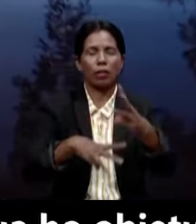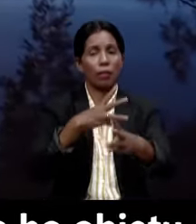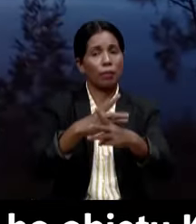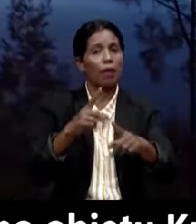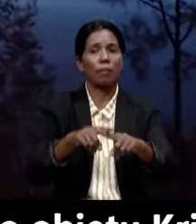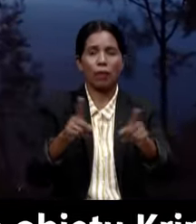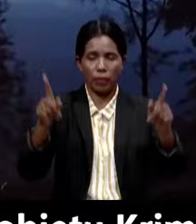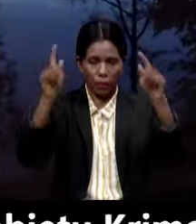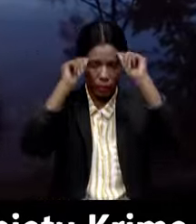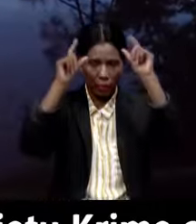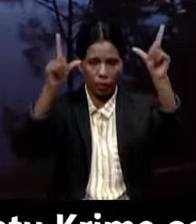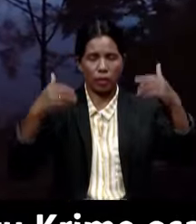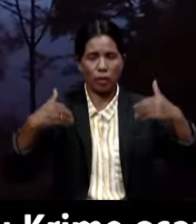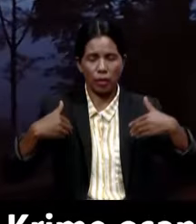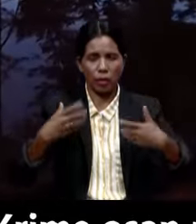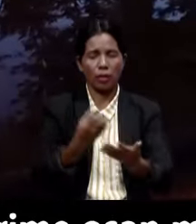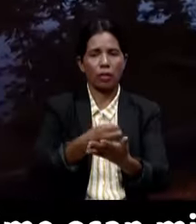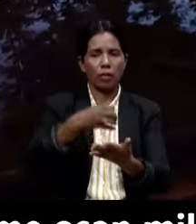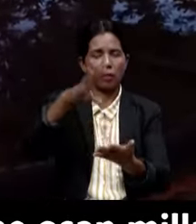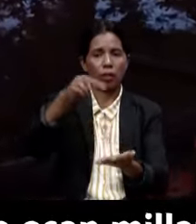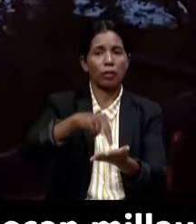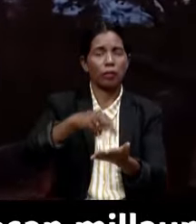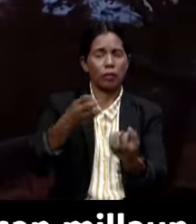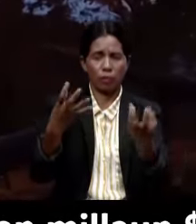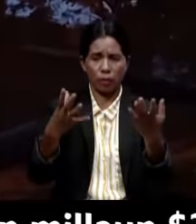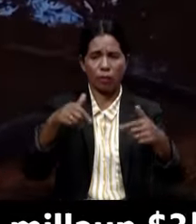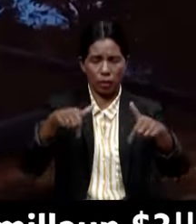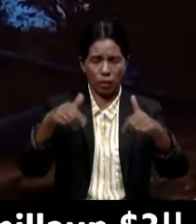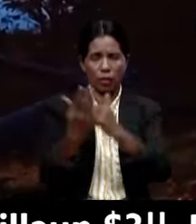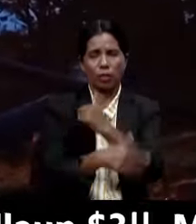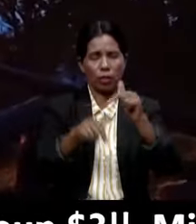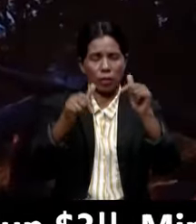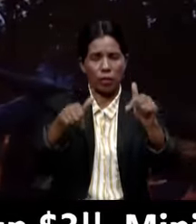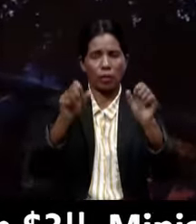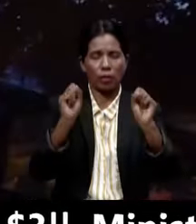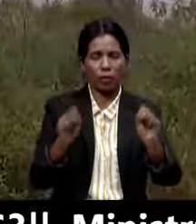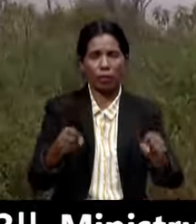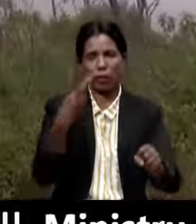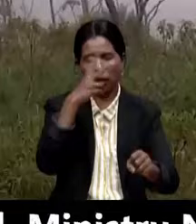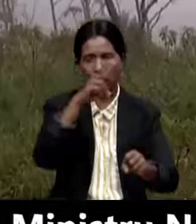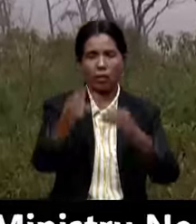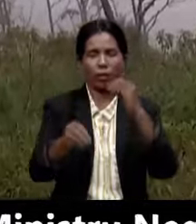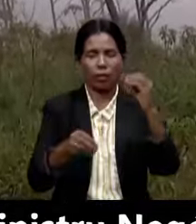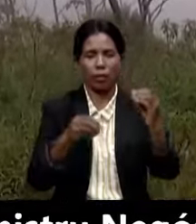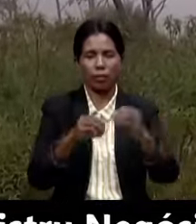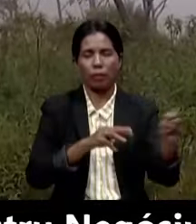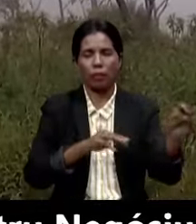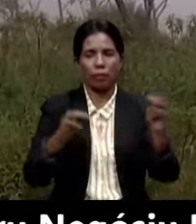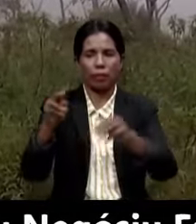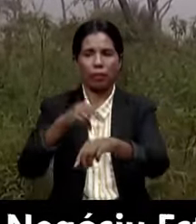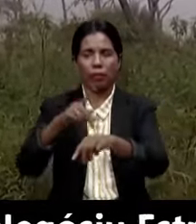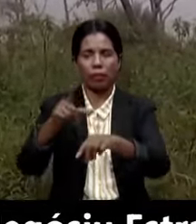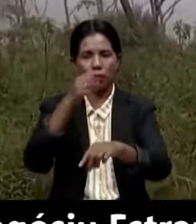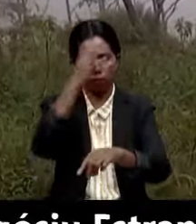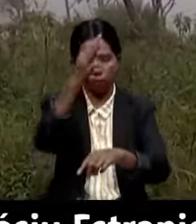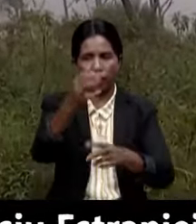bem, Timor-Leste e a recursão em natureza barra, não bem existe e a railaran ou de bele garante para desenvolvimento nacional e a